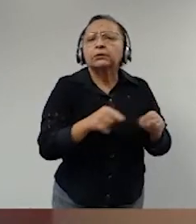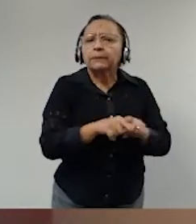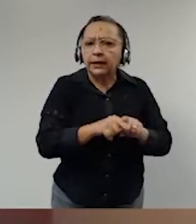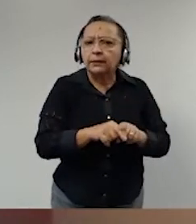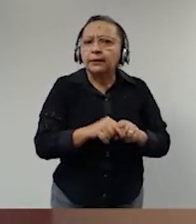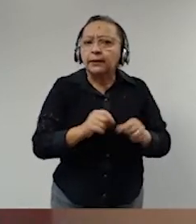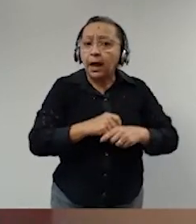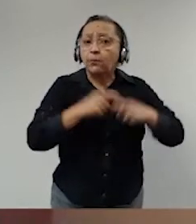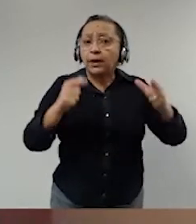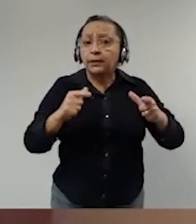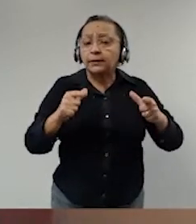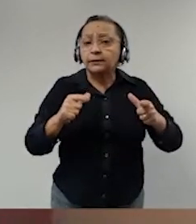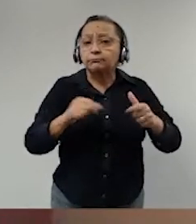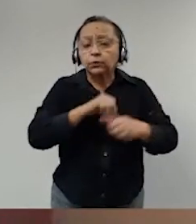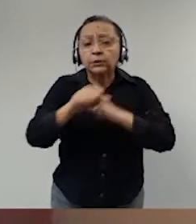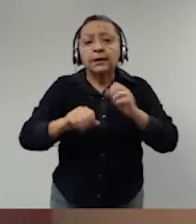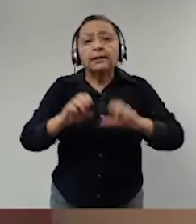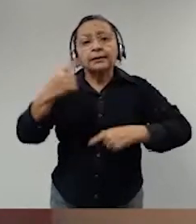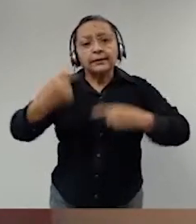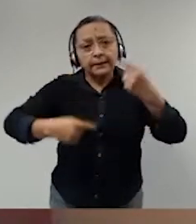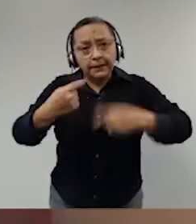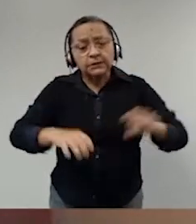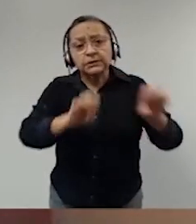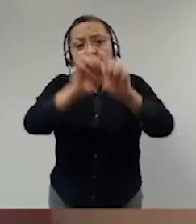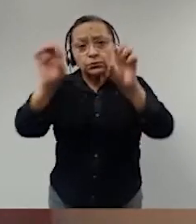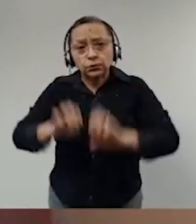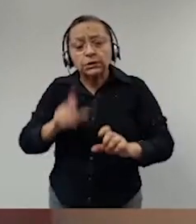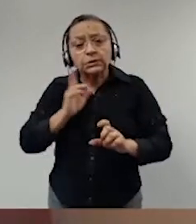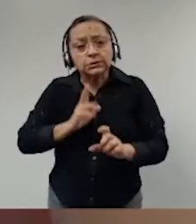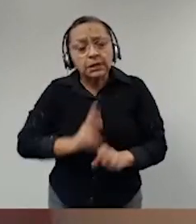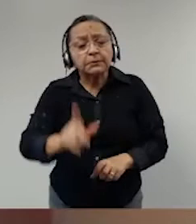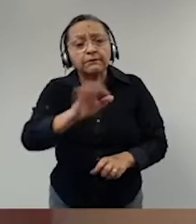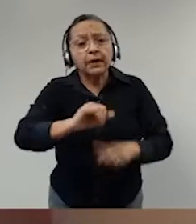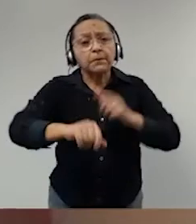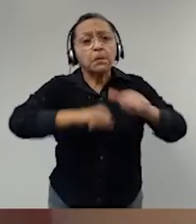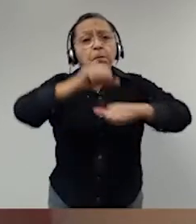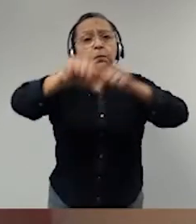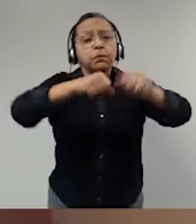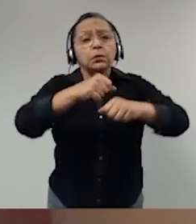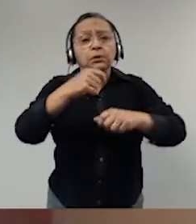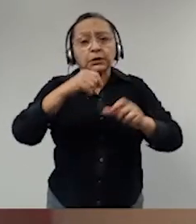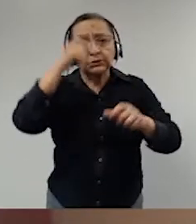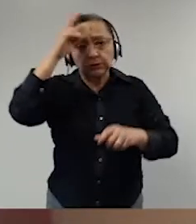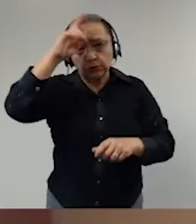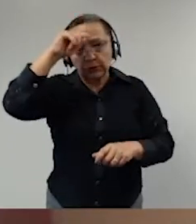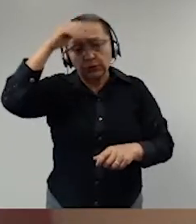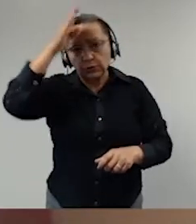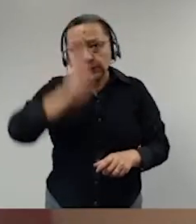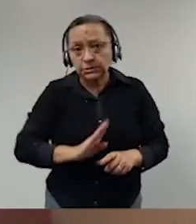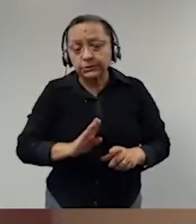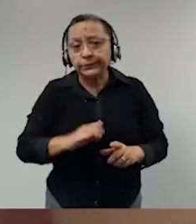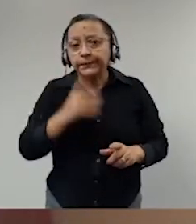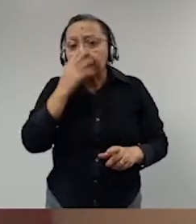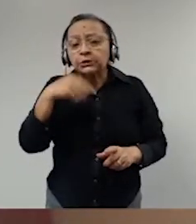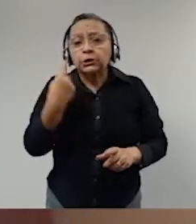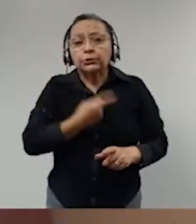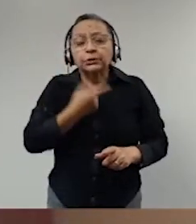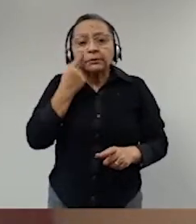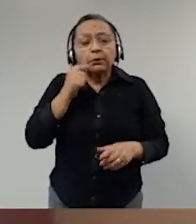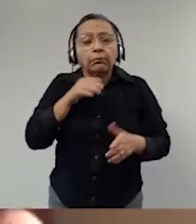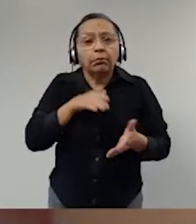estruturas que sempre vão se reproduzindo na história do Brasil, fazendo com que nós sempre patinemos em